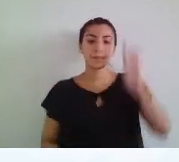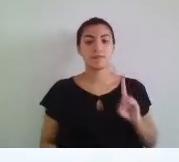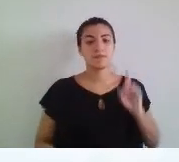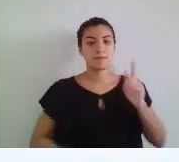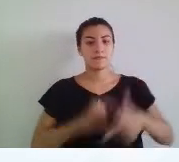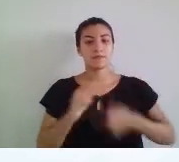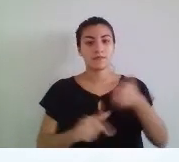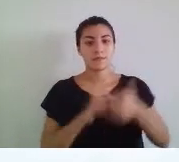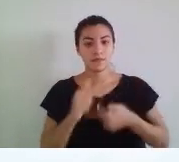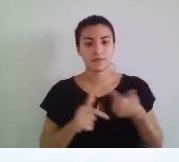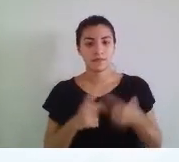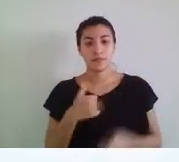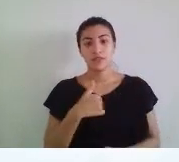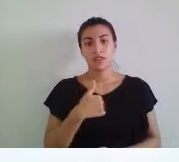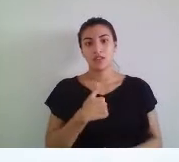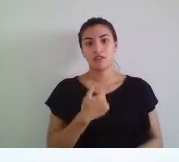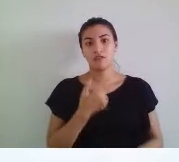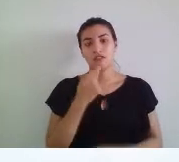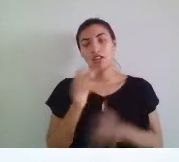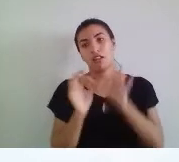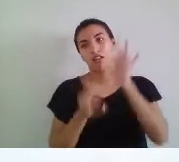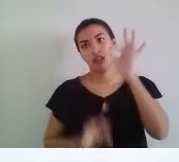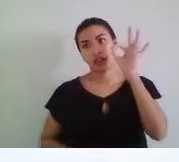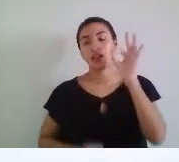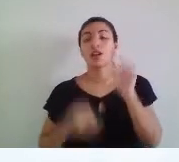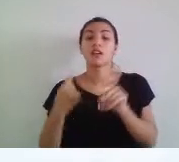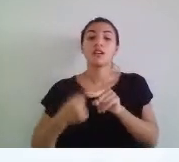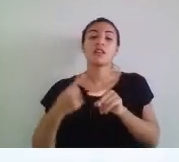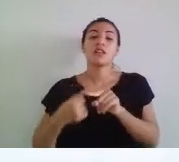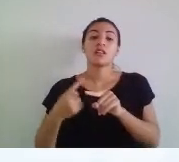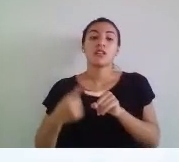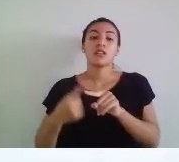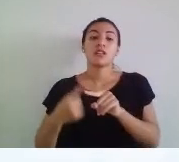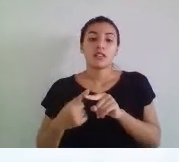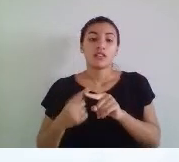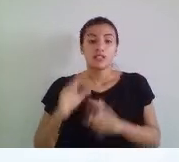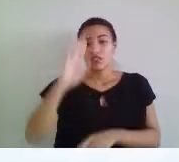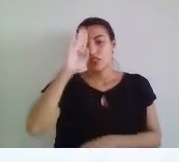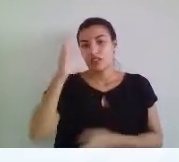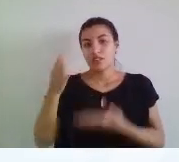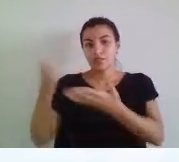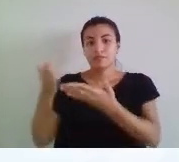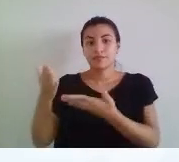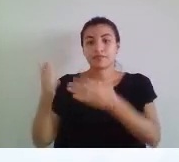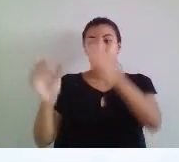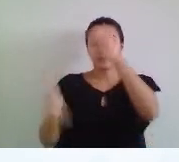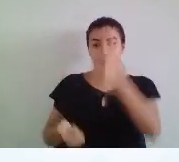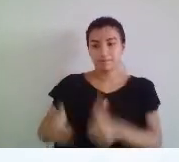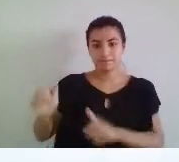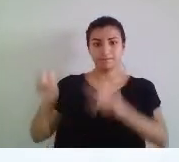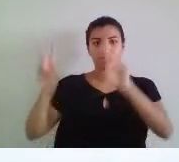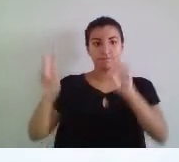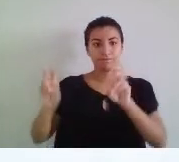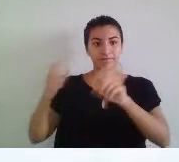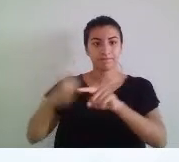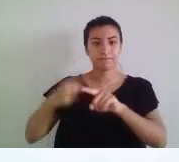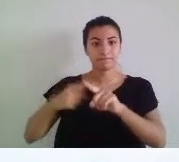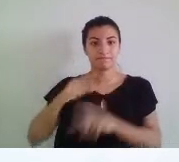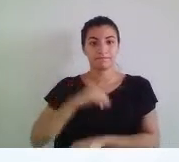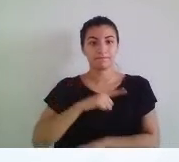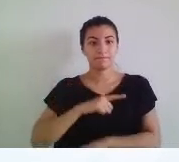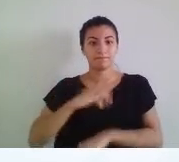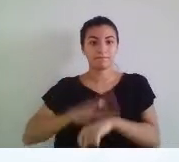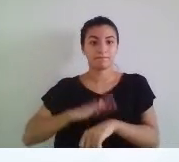trabalho. E eu nem vou me alongar aqui, porque já vou passar de imediato para você fazer uma análise sobre, porque nós temos um